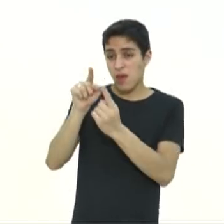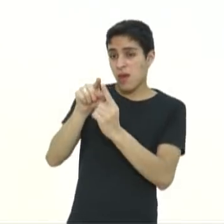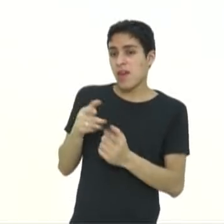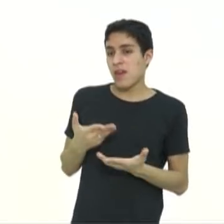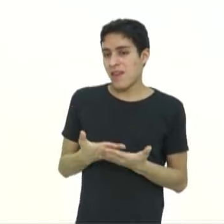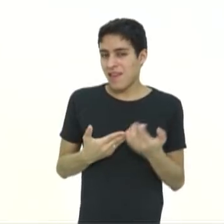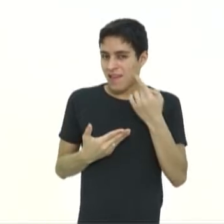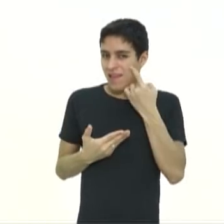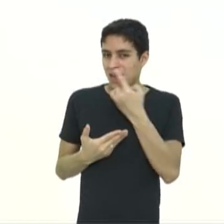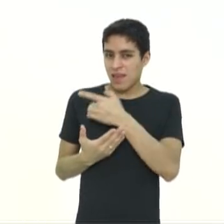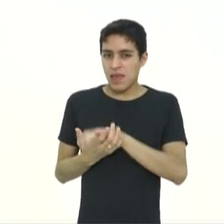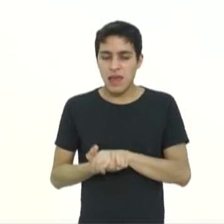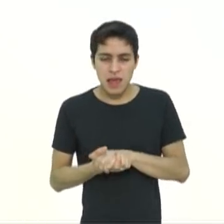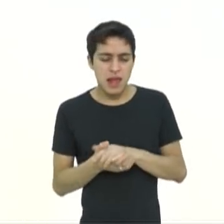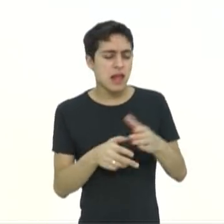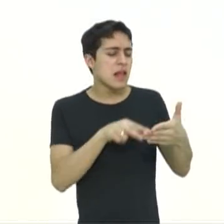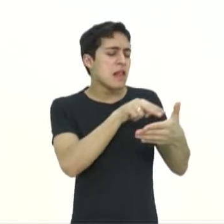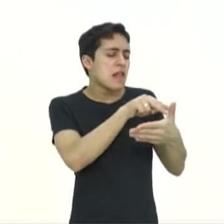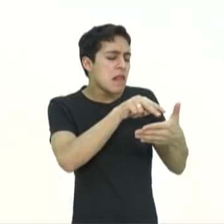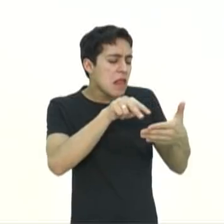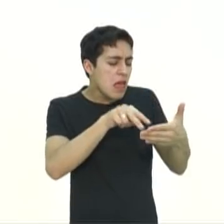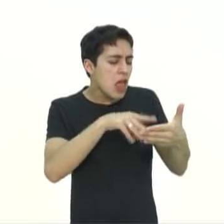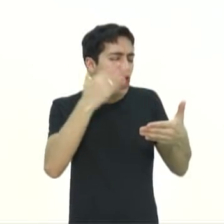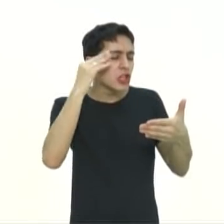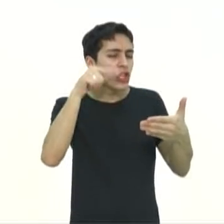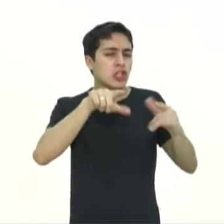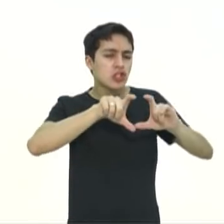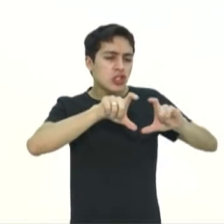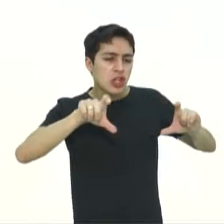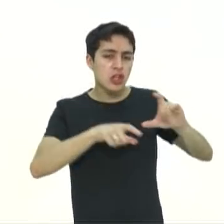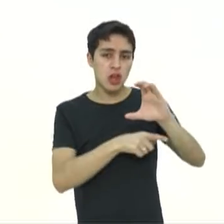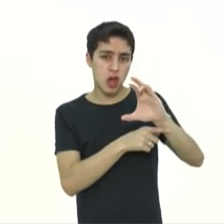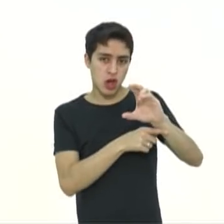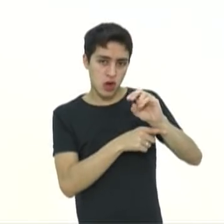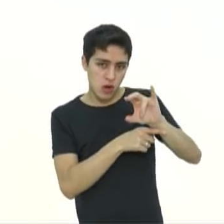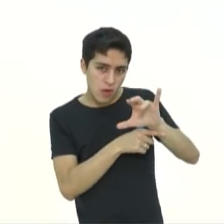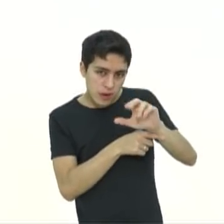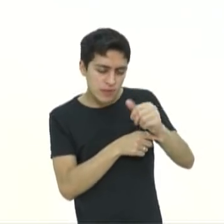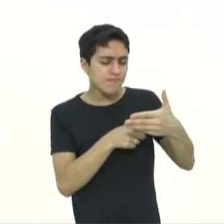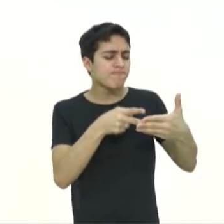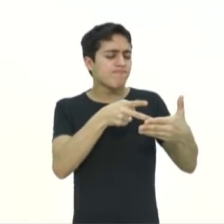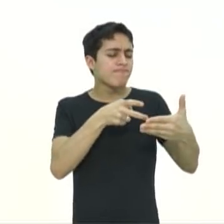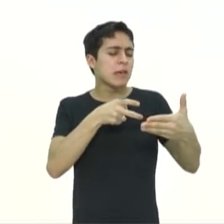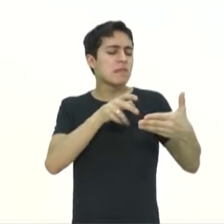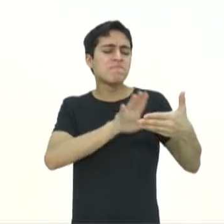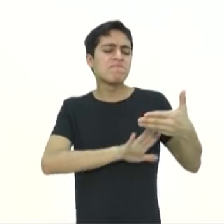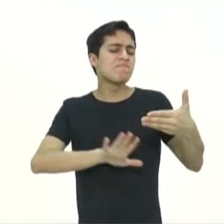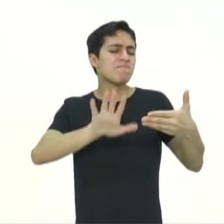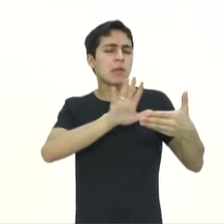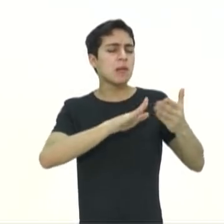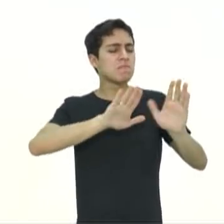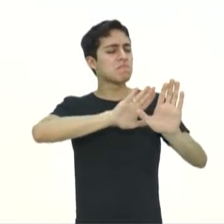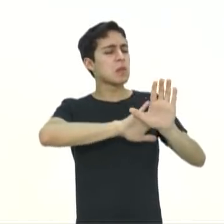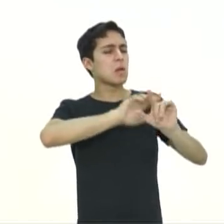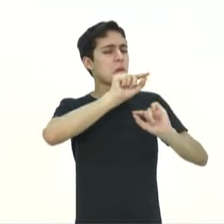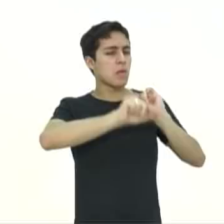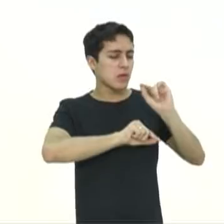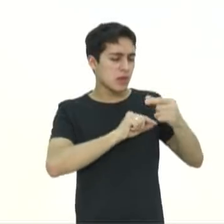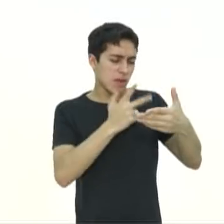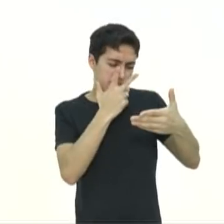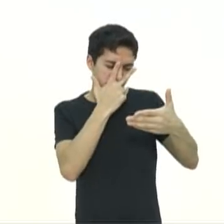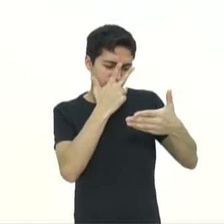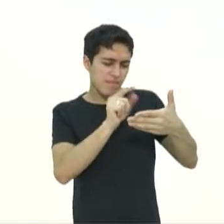ler e compreender trecho de crônica, reconhecer o tema, localizar informações explícitas, inferir